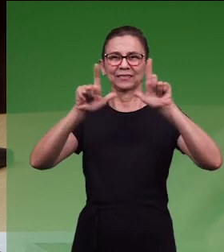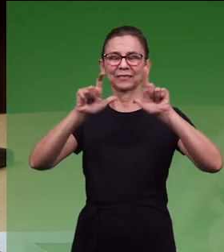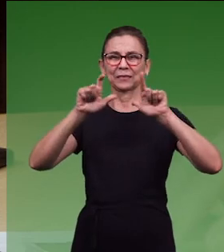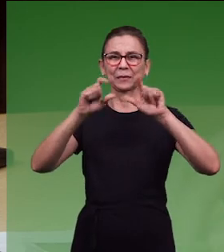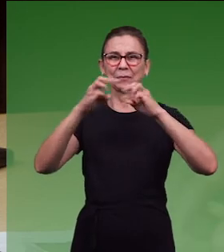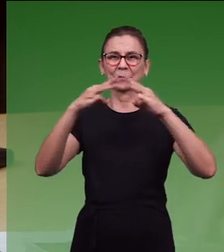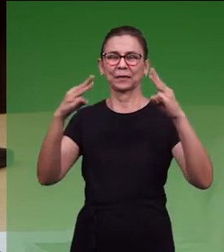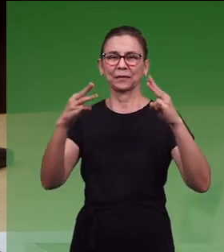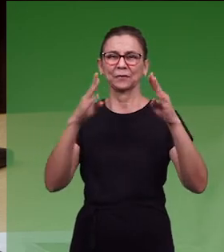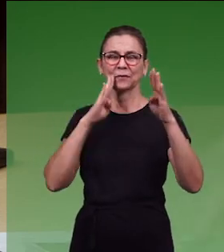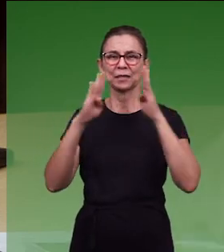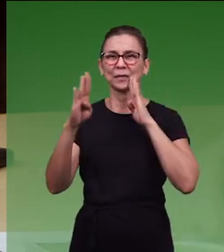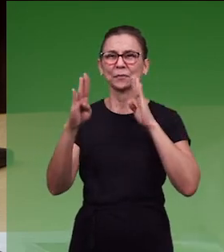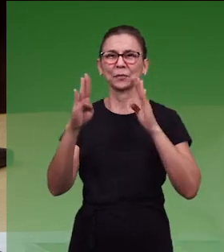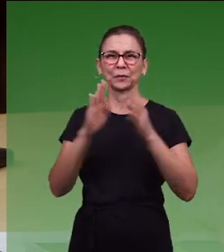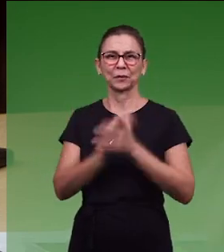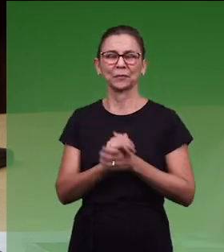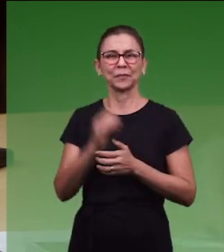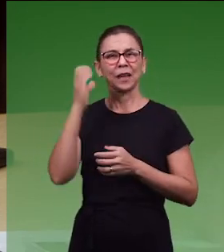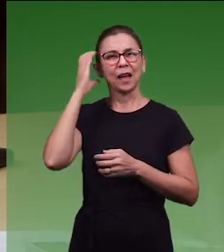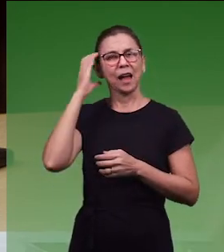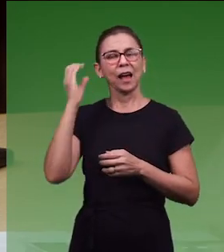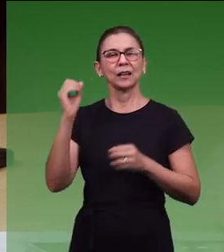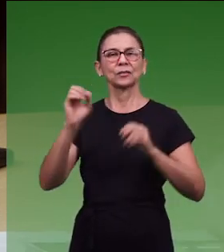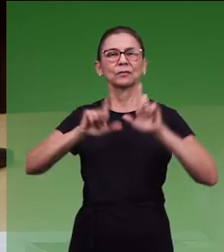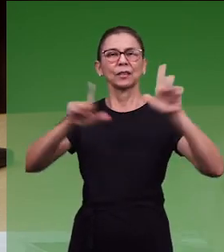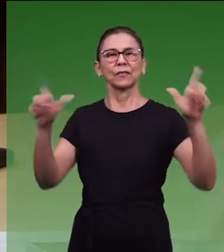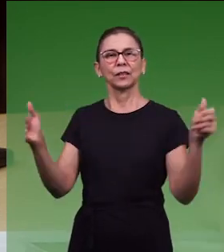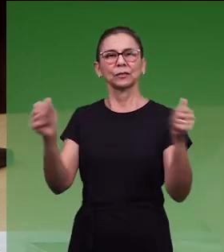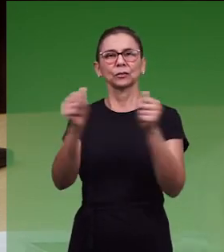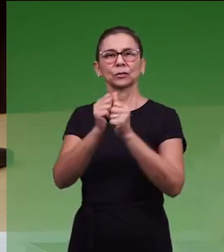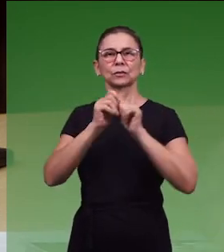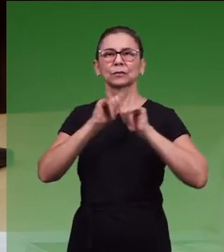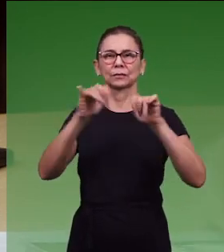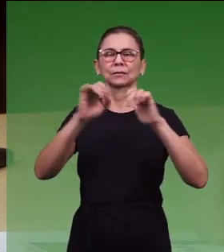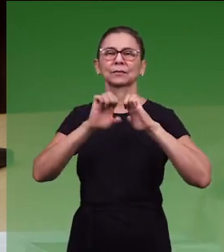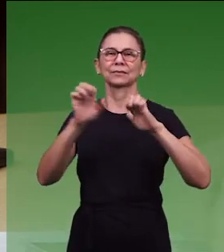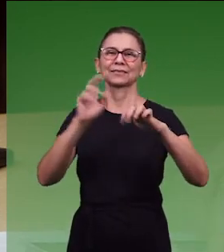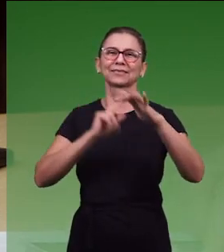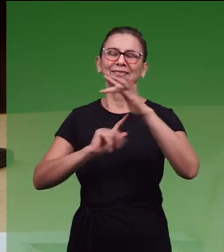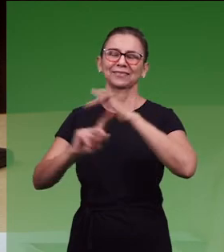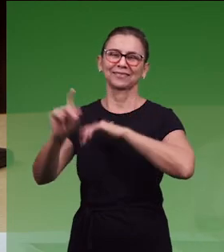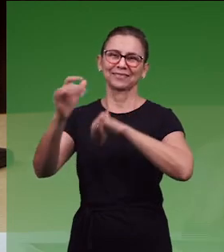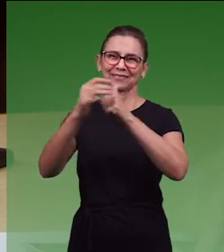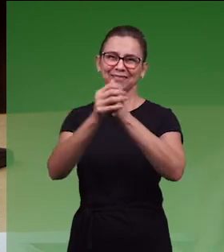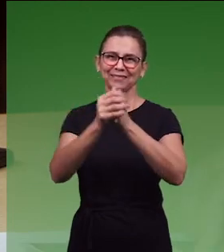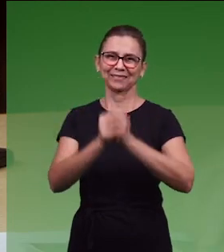pelo Facebook da Rádio Manaim. Rádio e TV Web Manaim juntas, anunciando o Evangelho Eterno.